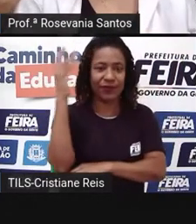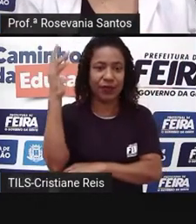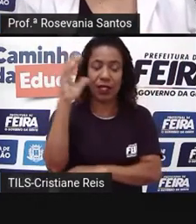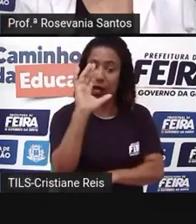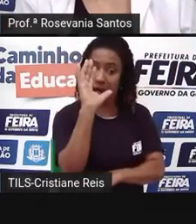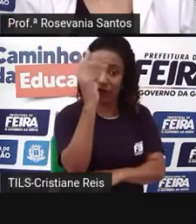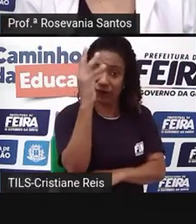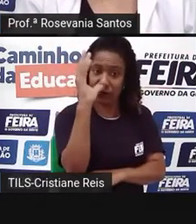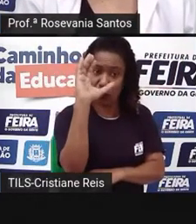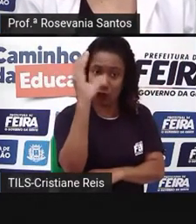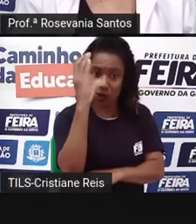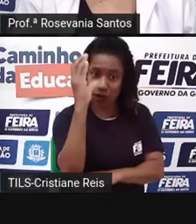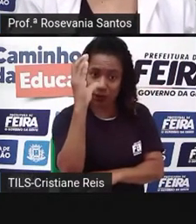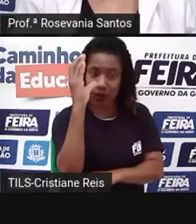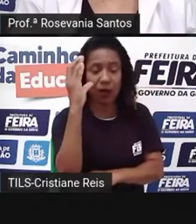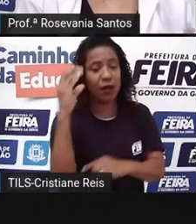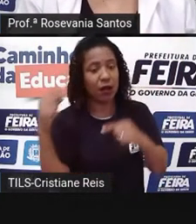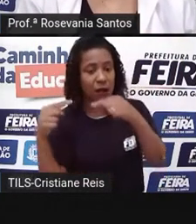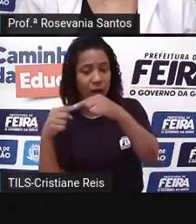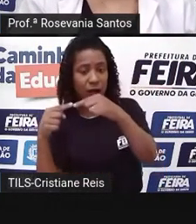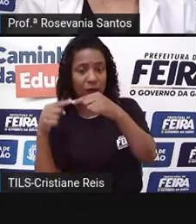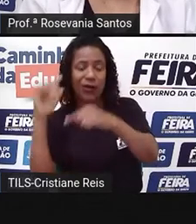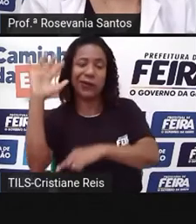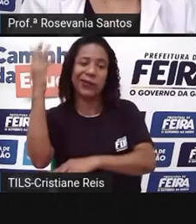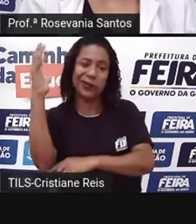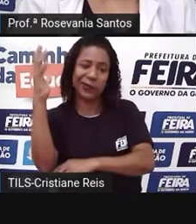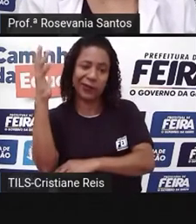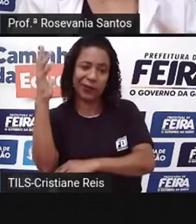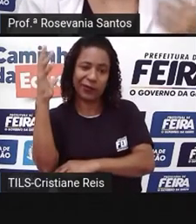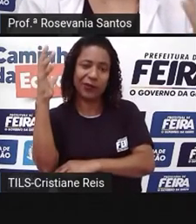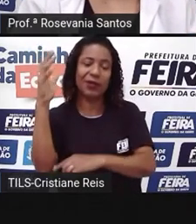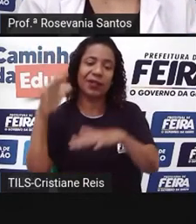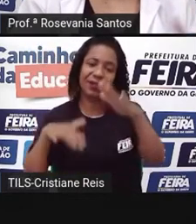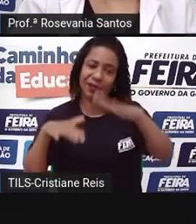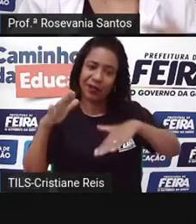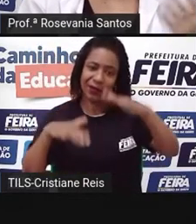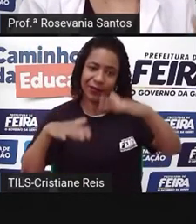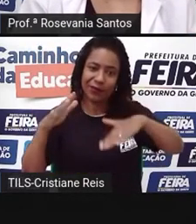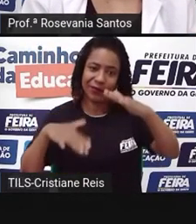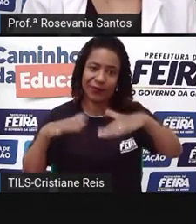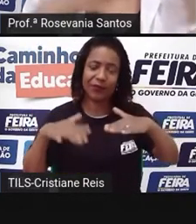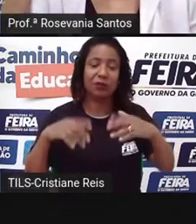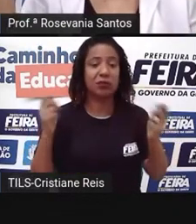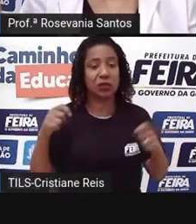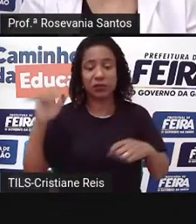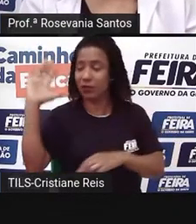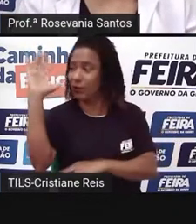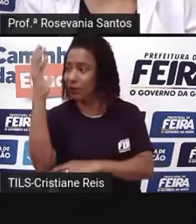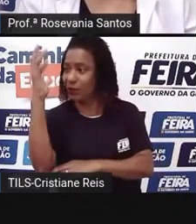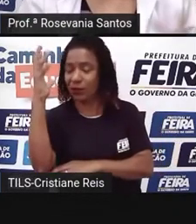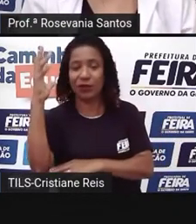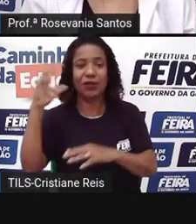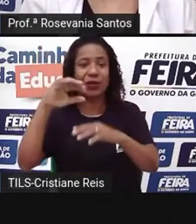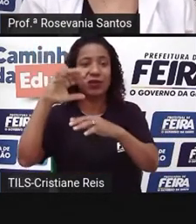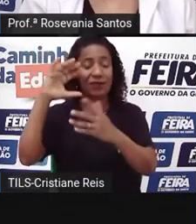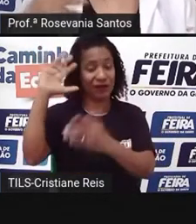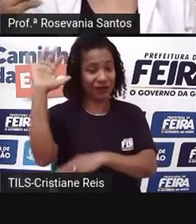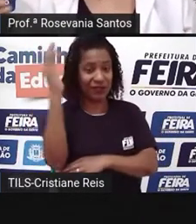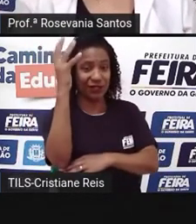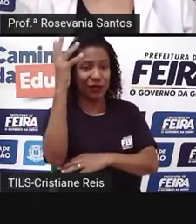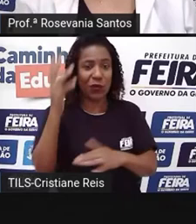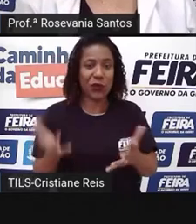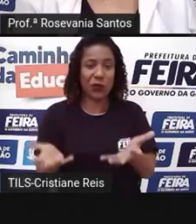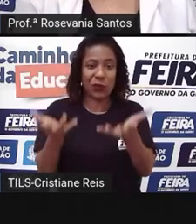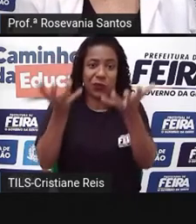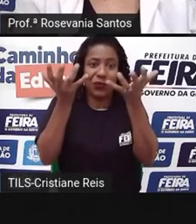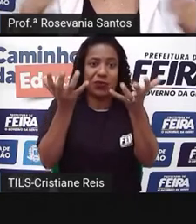né, interfere basicamente no que tipo de vegetação você vai ter. Se é um clima mais úmido, a vegetação mais exuberante. Se é